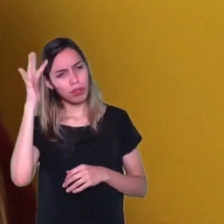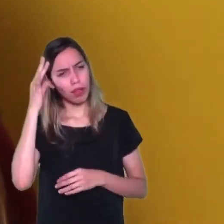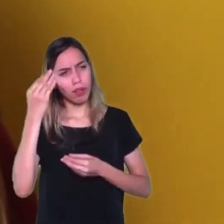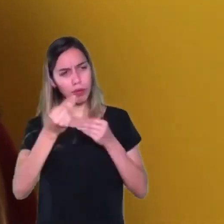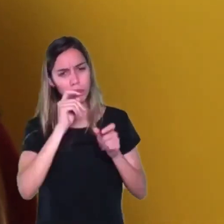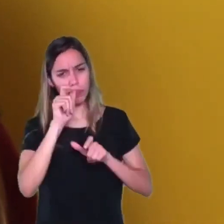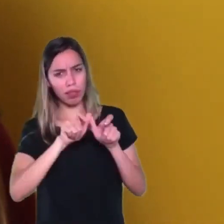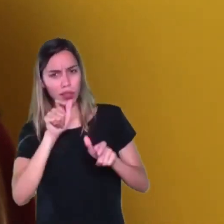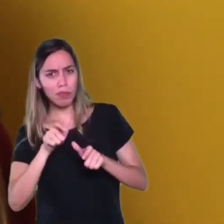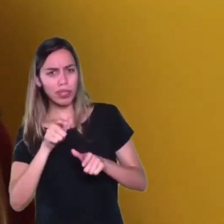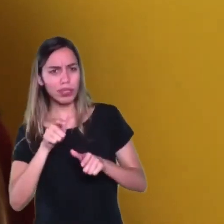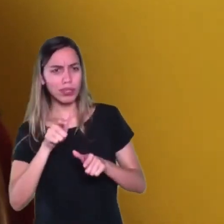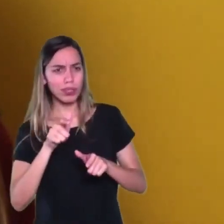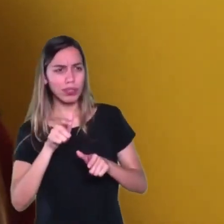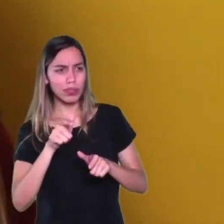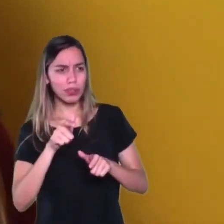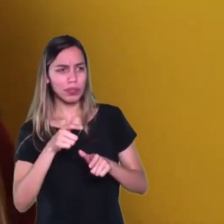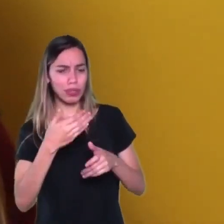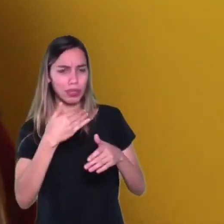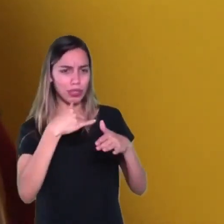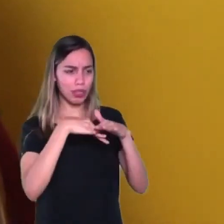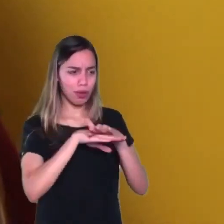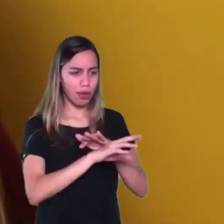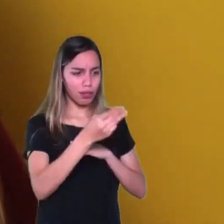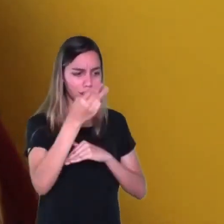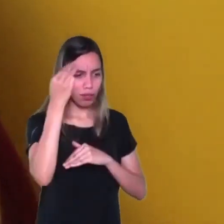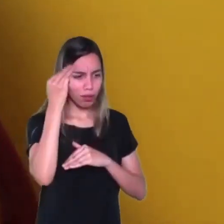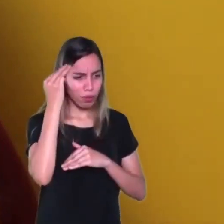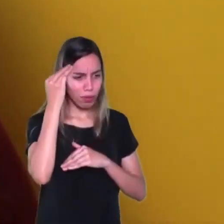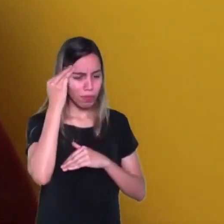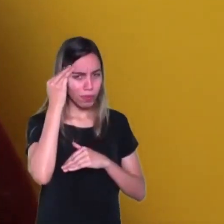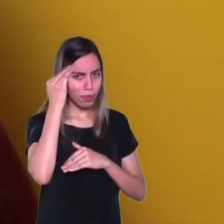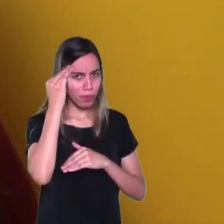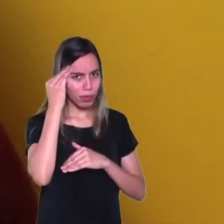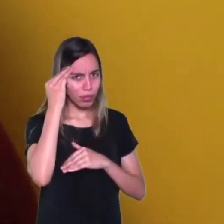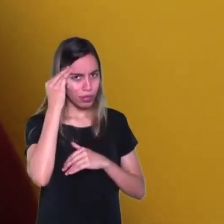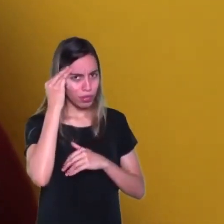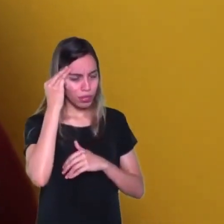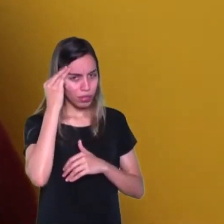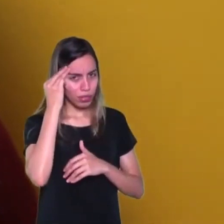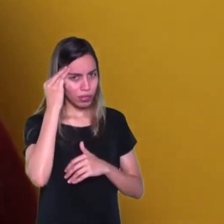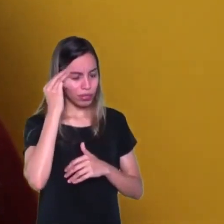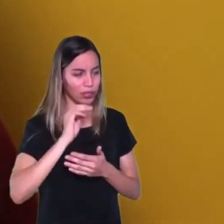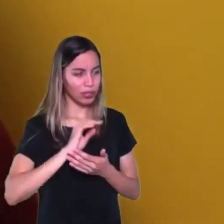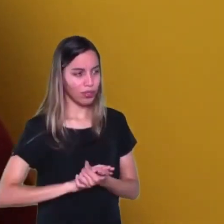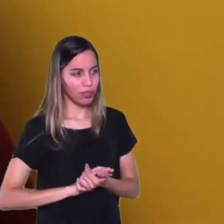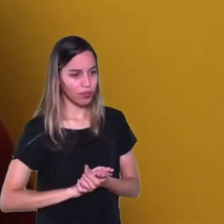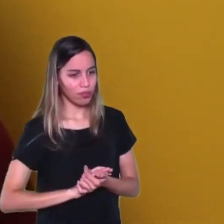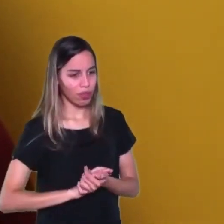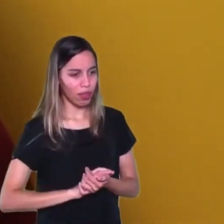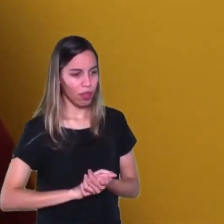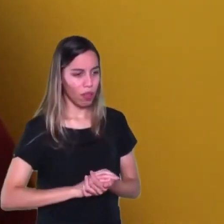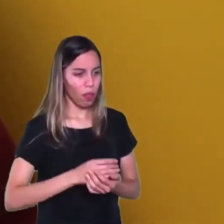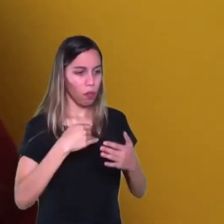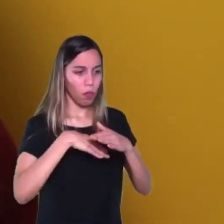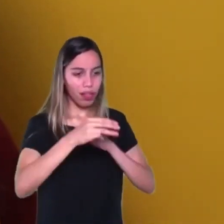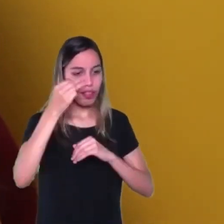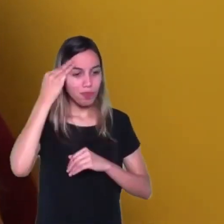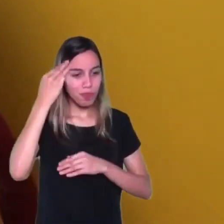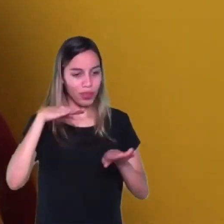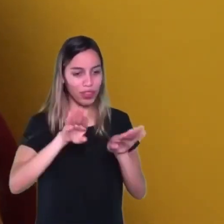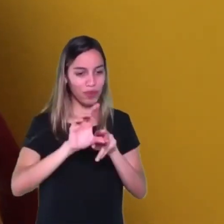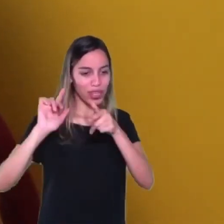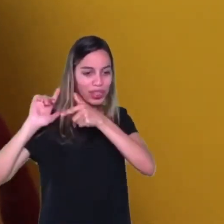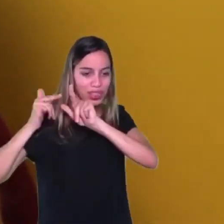como guardadores, né? De memórias. De memórias. Sejam de tradições, né? Da própria história da